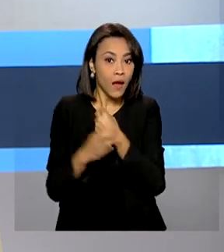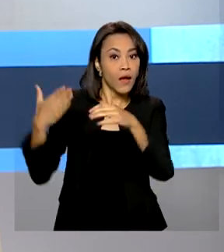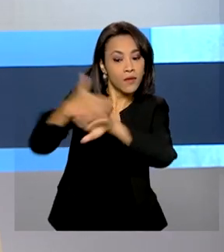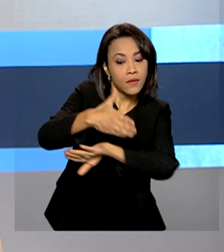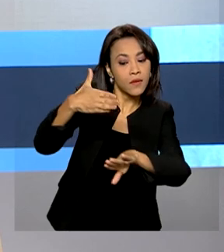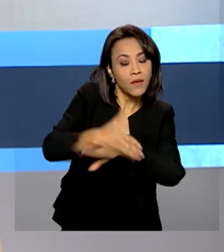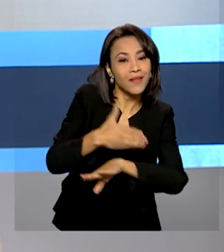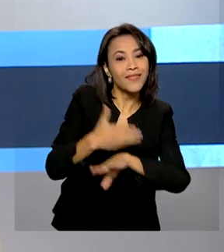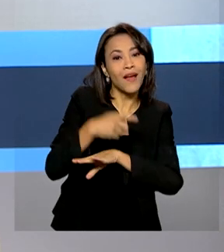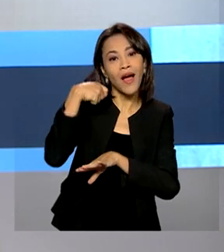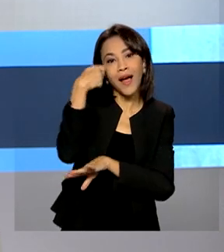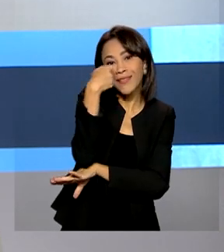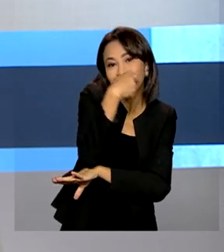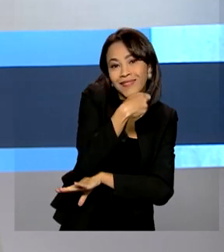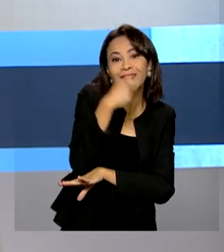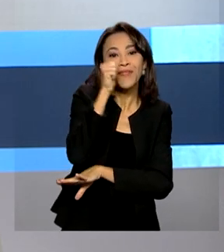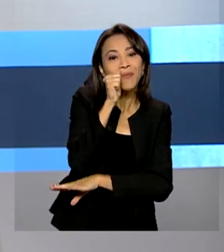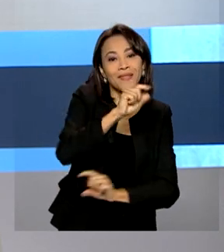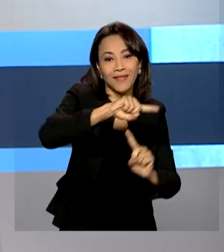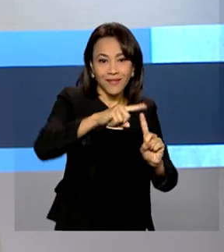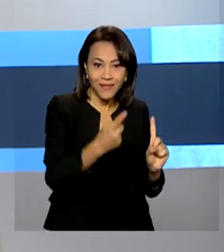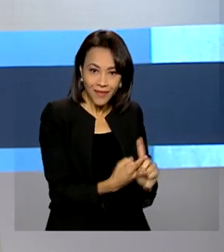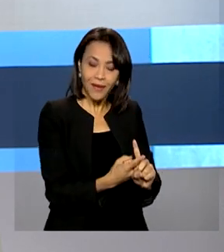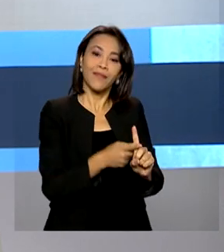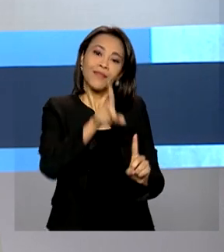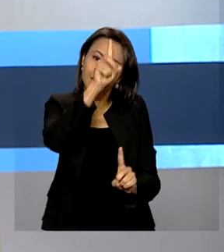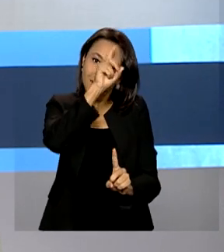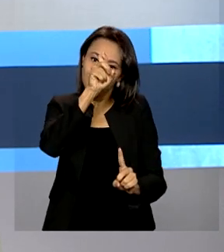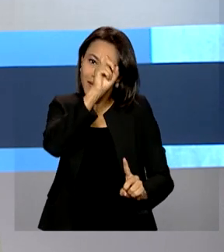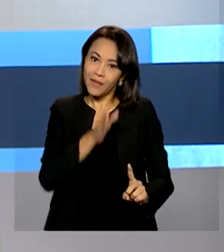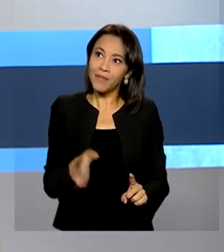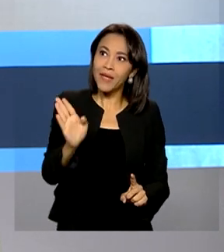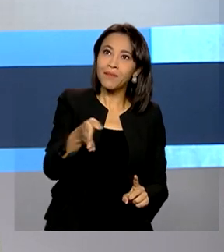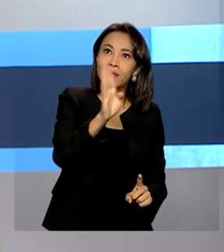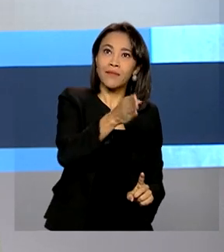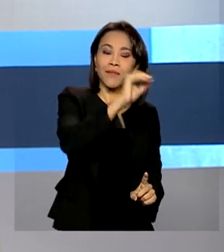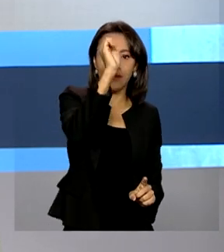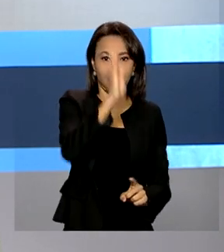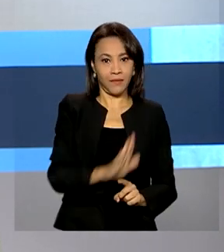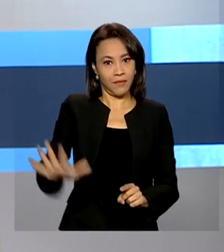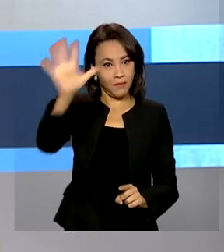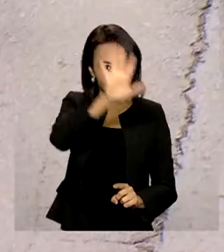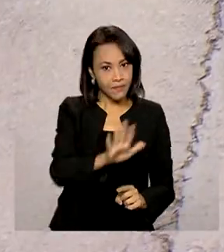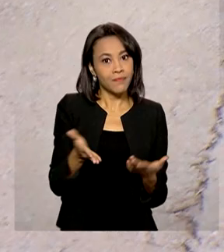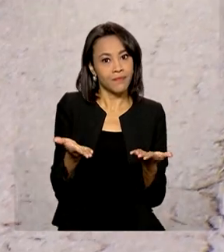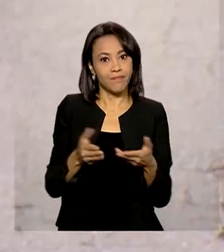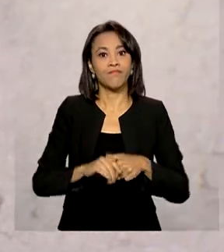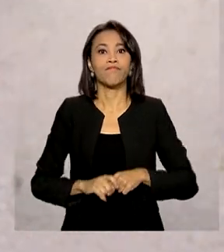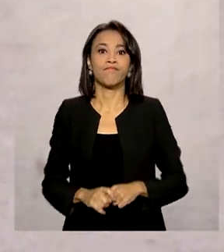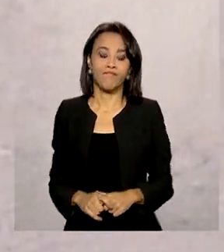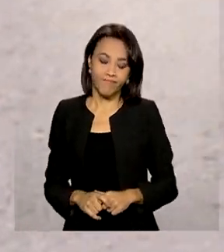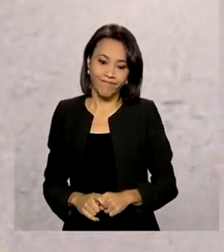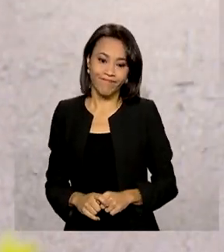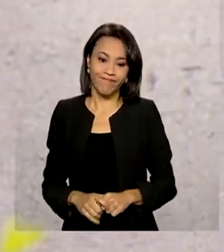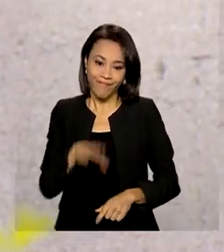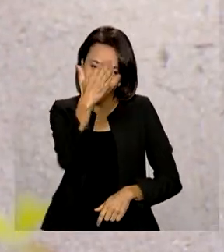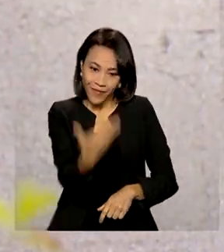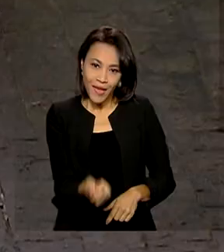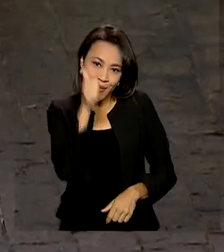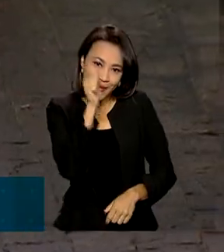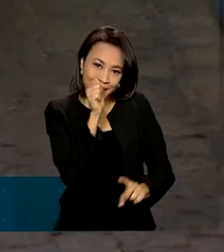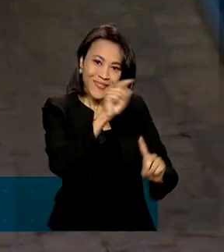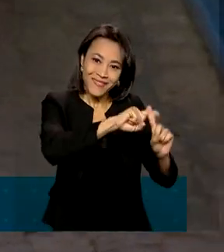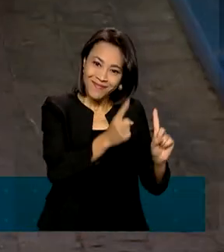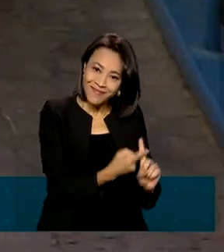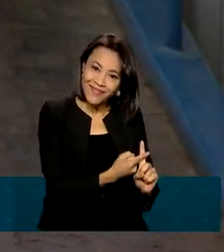Bom atendimento odontológico as gestantes nas unidades básicas de saúde de todo o país em gestantes